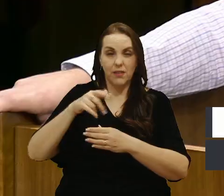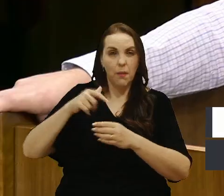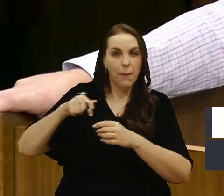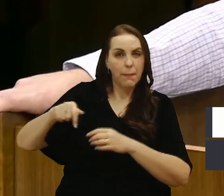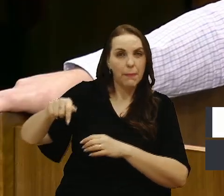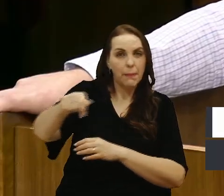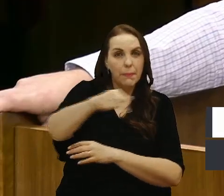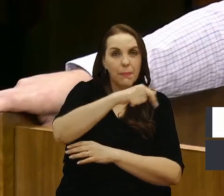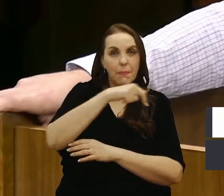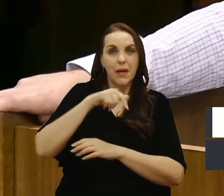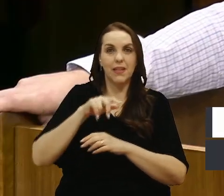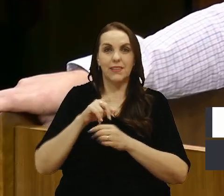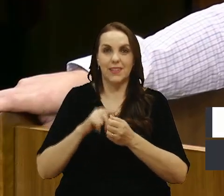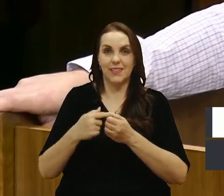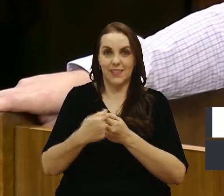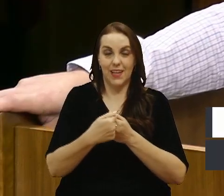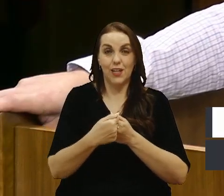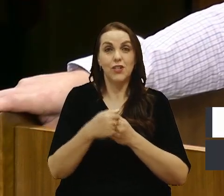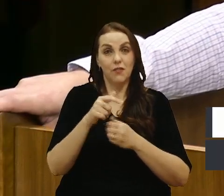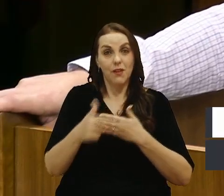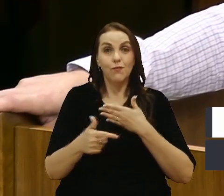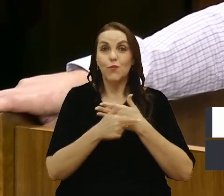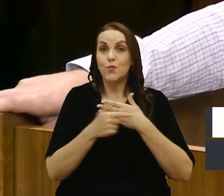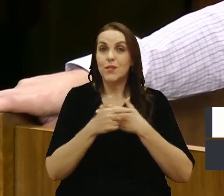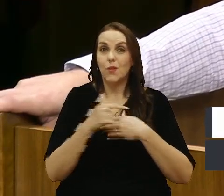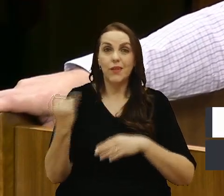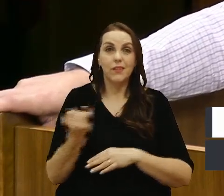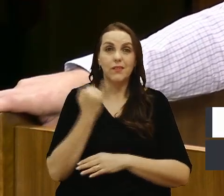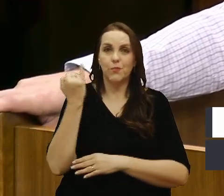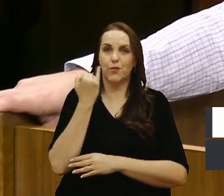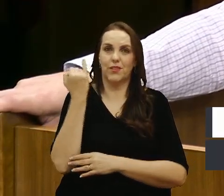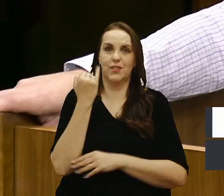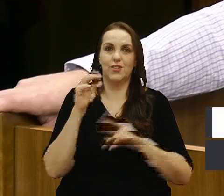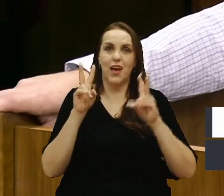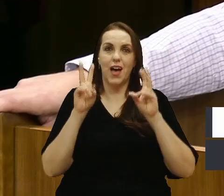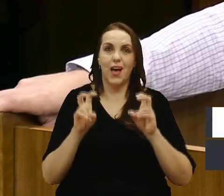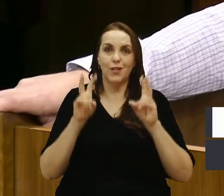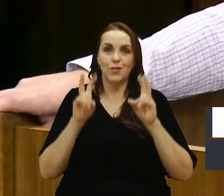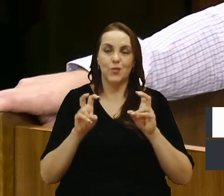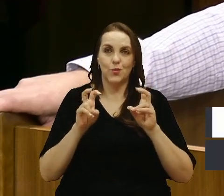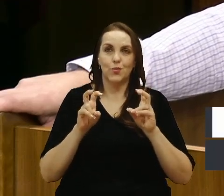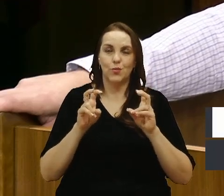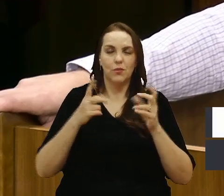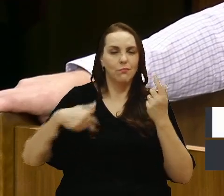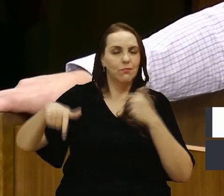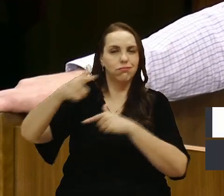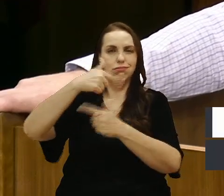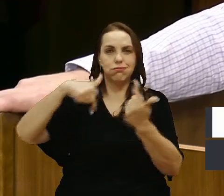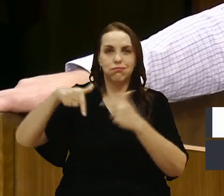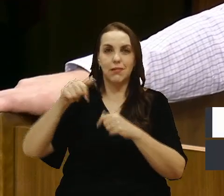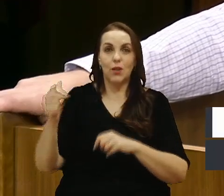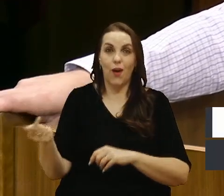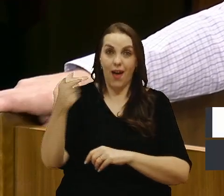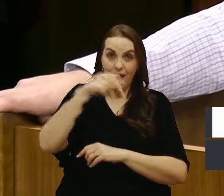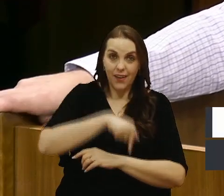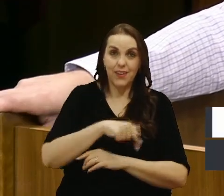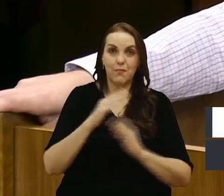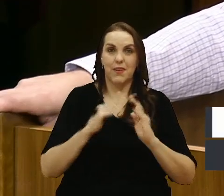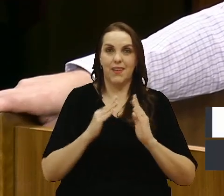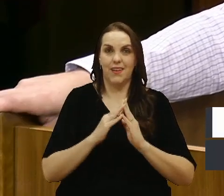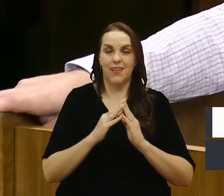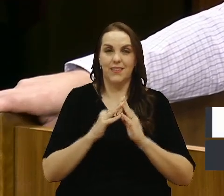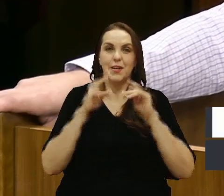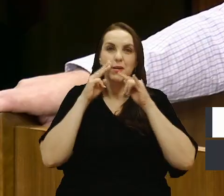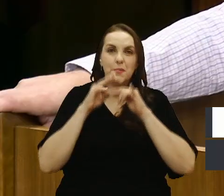girando em nossa cidade fará um papel importante para trazer os assuntos que estão girando aqui para esta casa. Então fica essa mensagem, fica